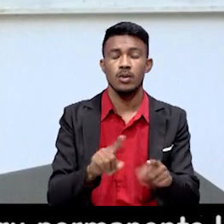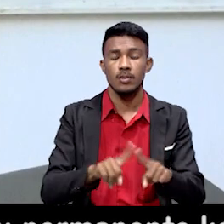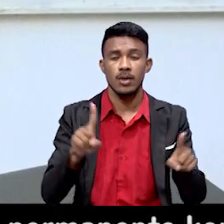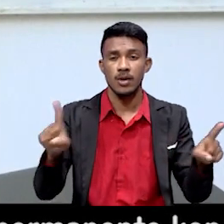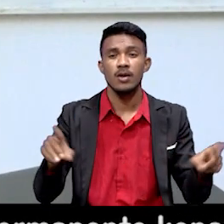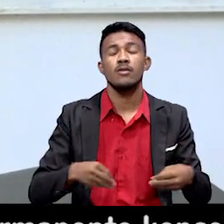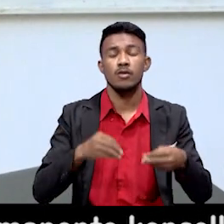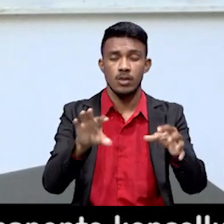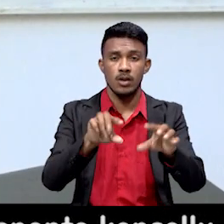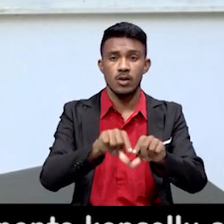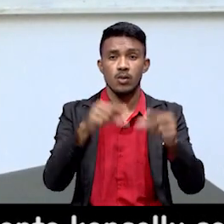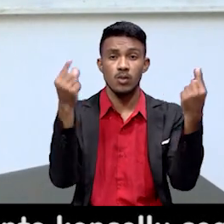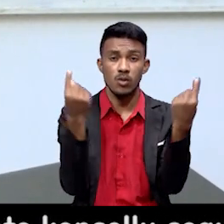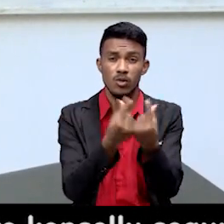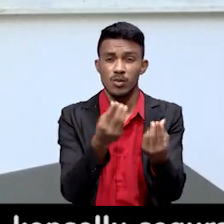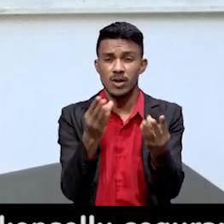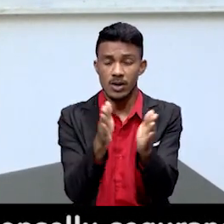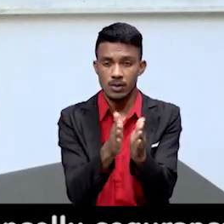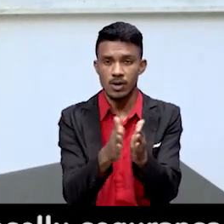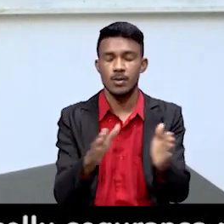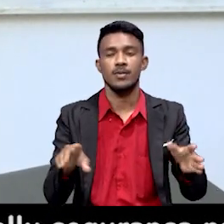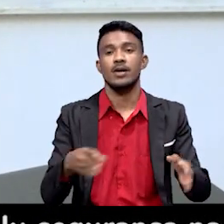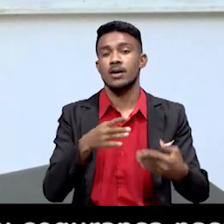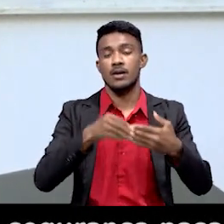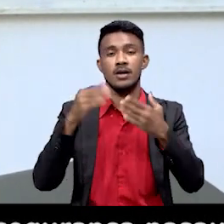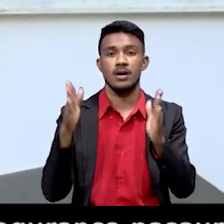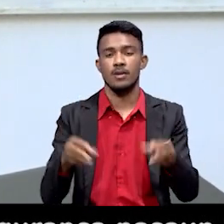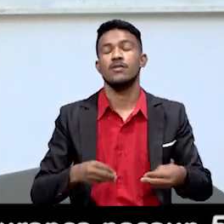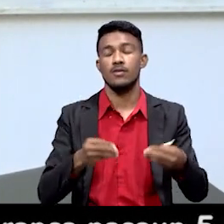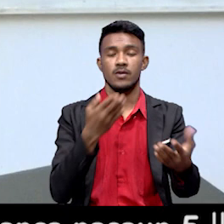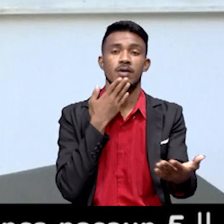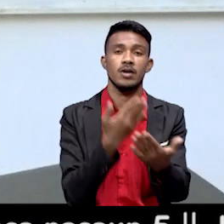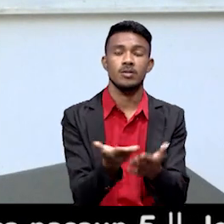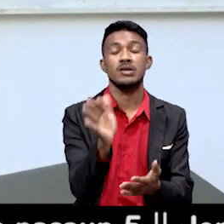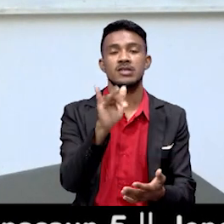ukun sira ne mak ketan privilegio husi ukune. Então,